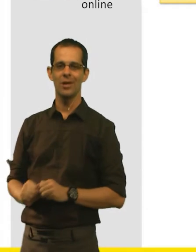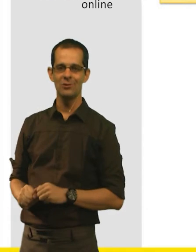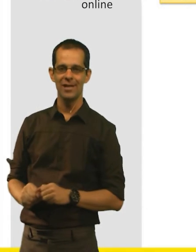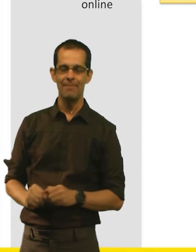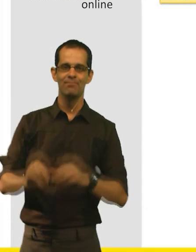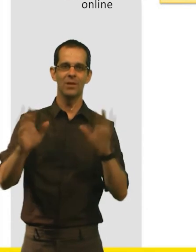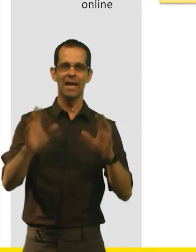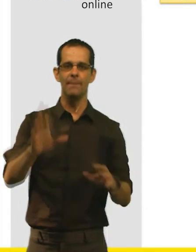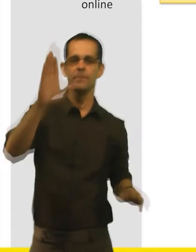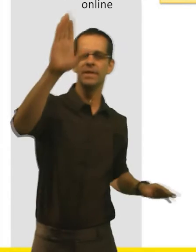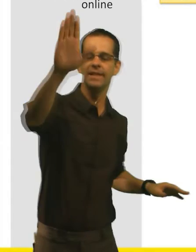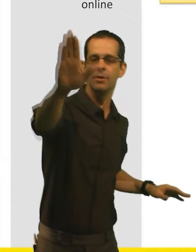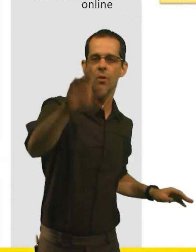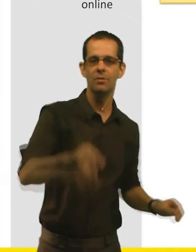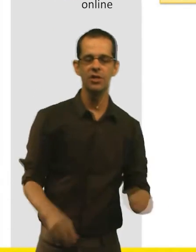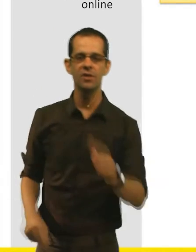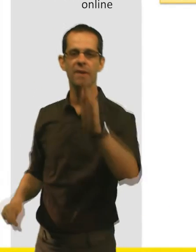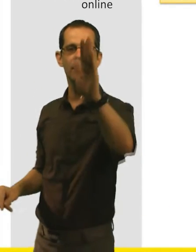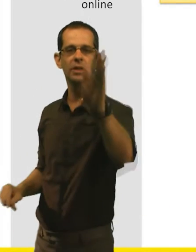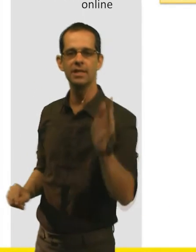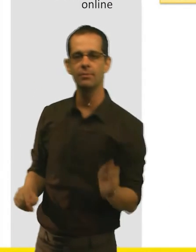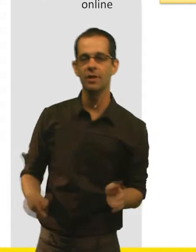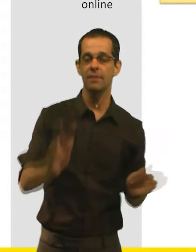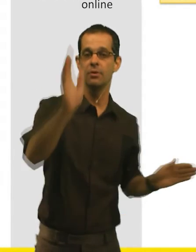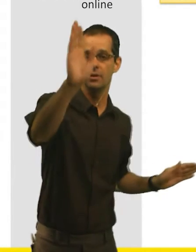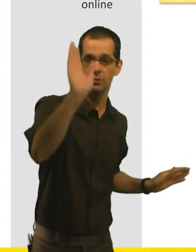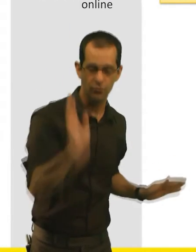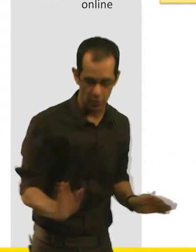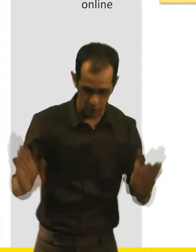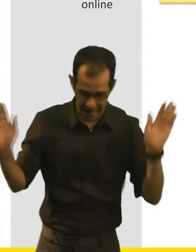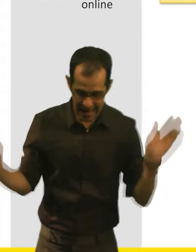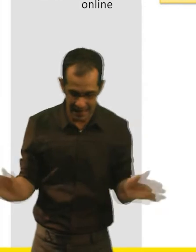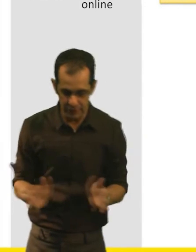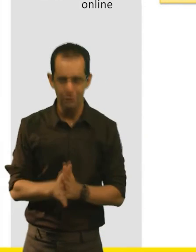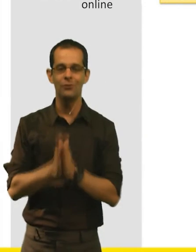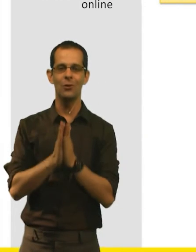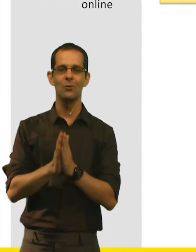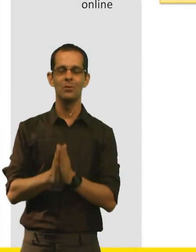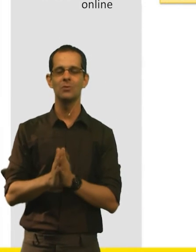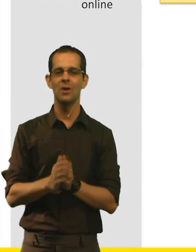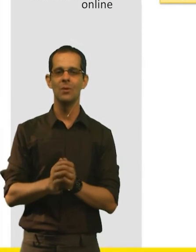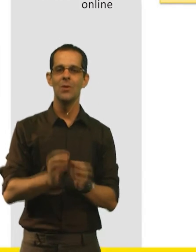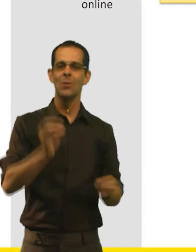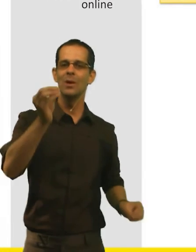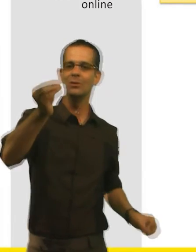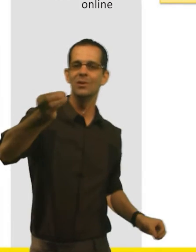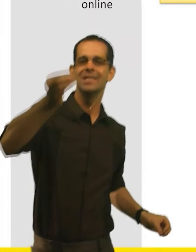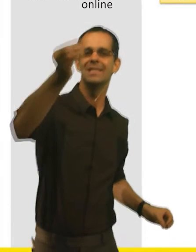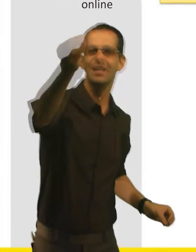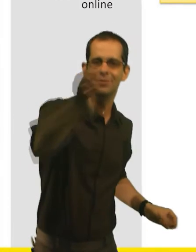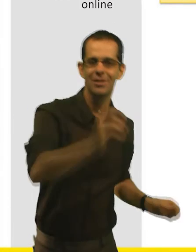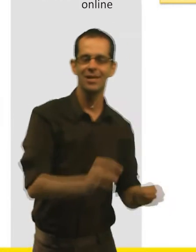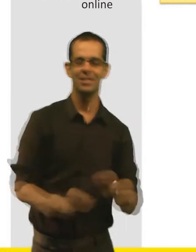onde eu quero chegar. Então tá, determinou o objetivo, a importância por quê? Por causa do foco. Além do foco, pessoal, quando